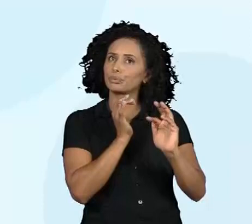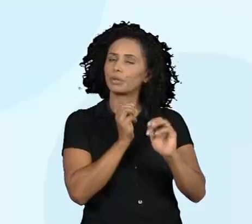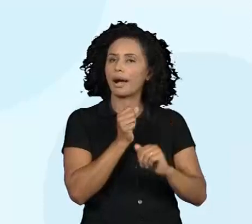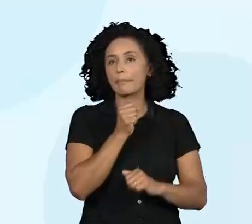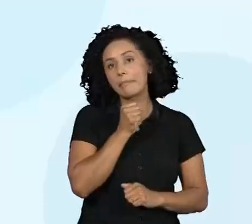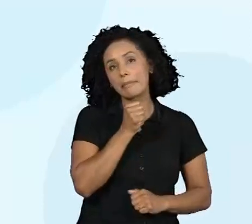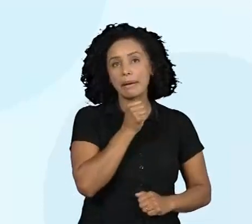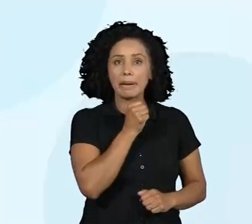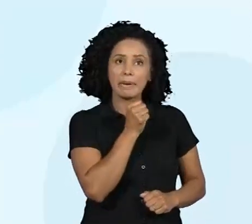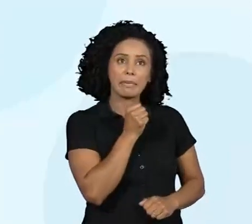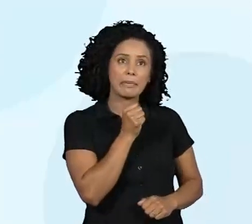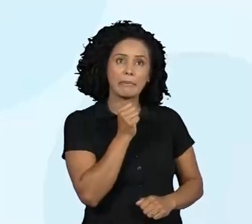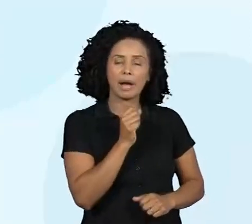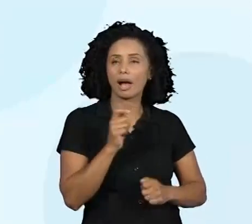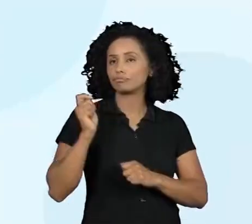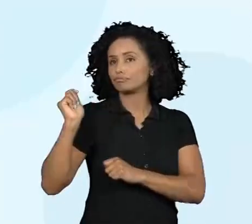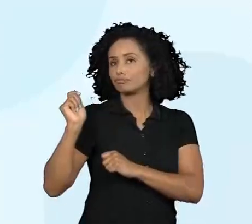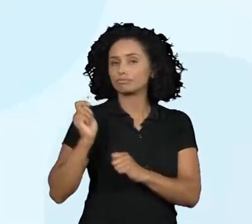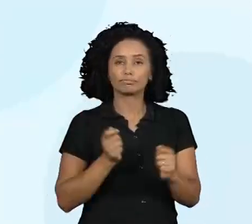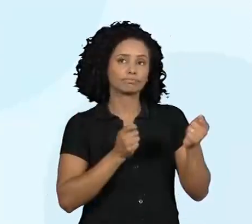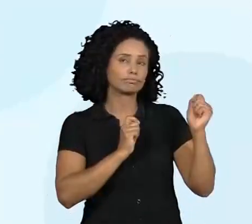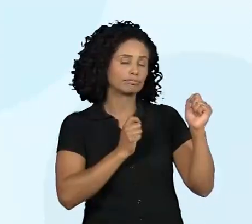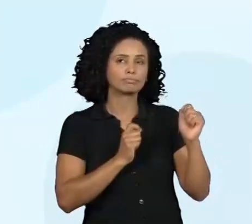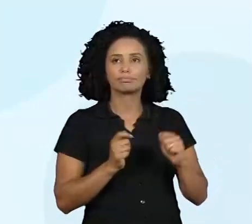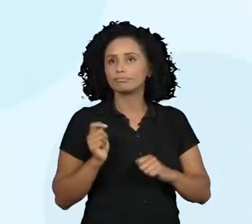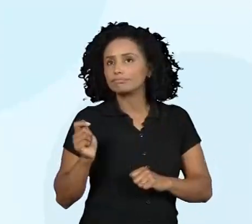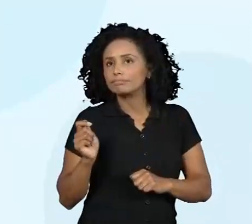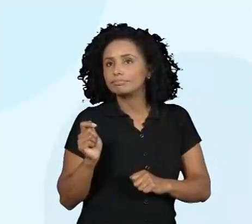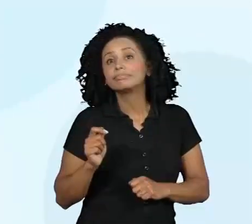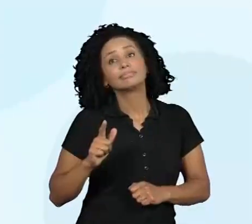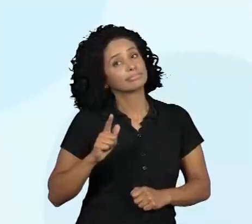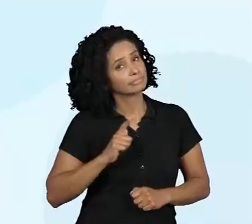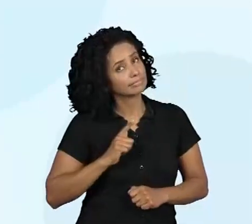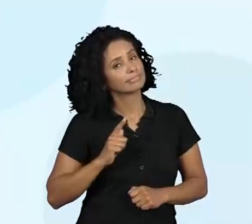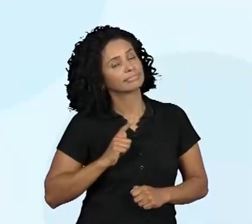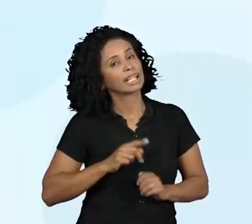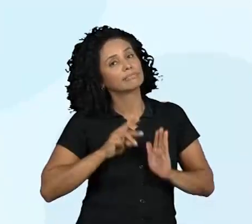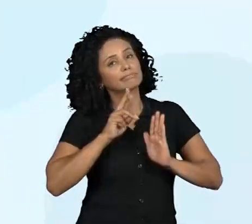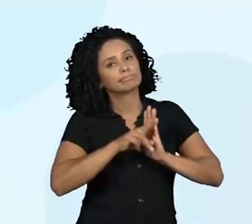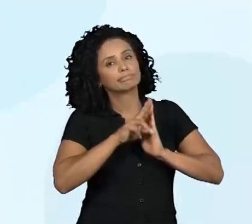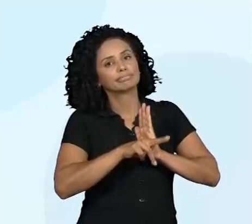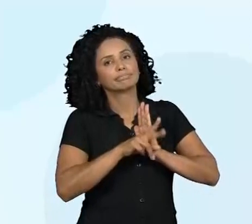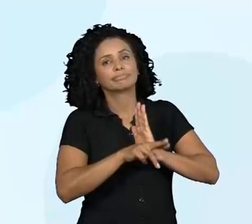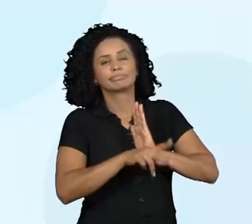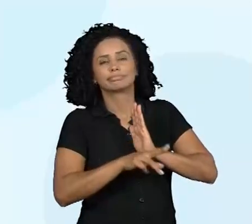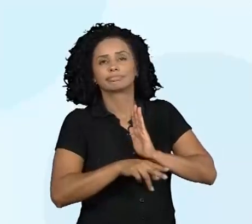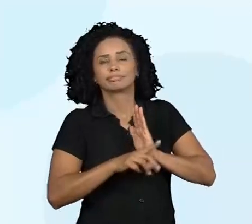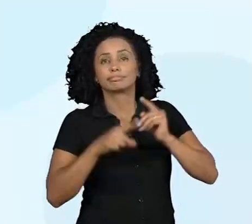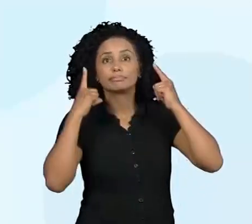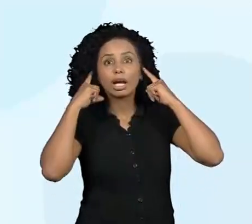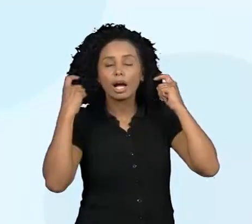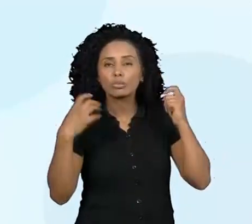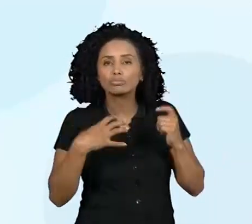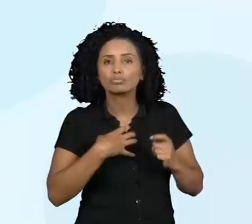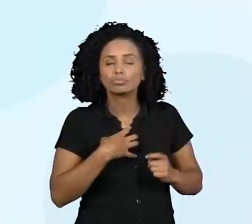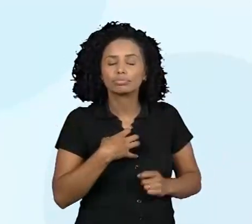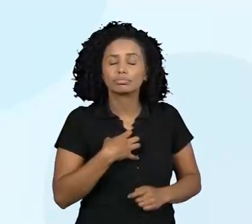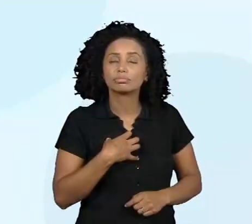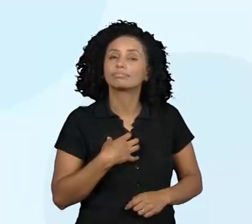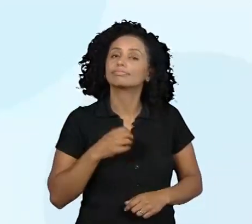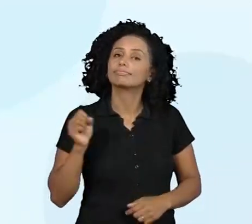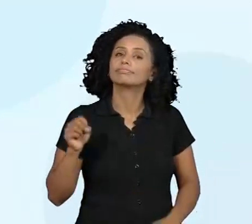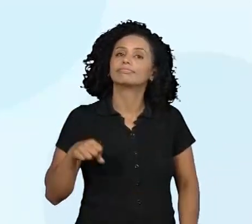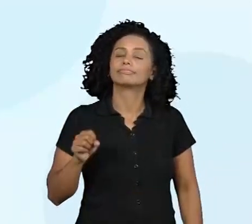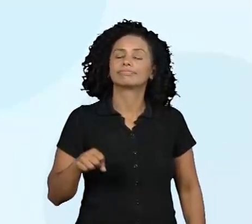divertindo. Estão ali com alguns instrumentos que faz barulho, não é? Que sai ali, produzem algum